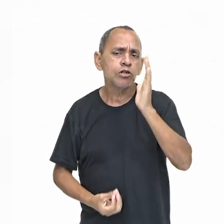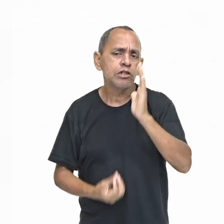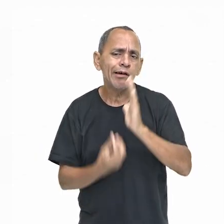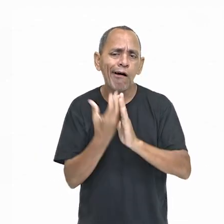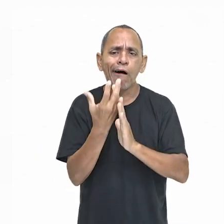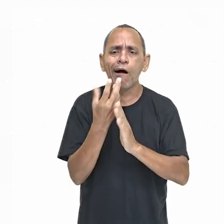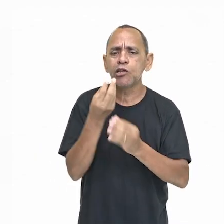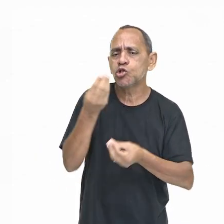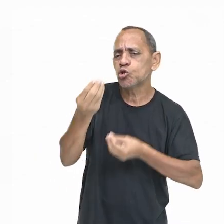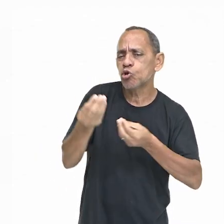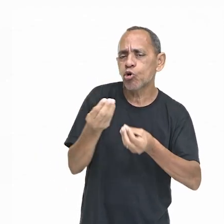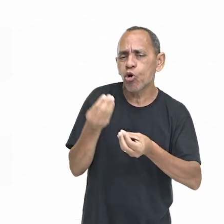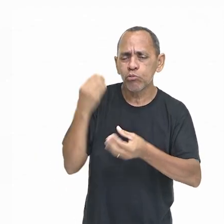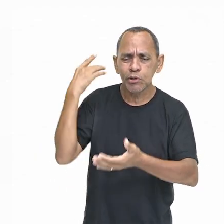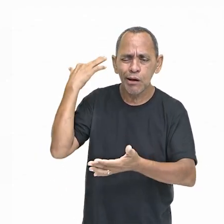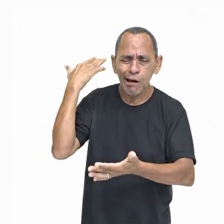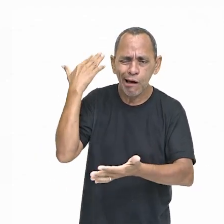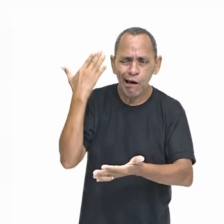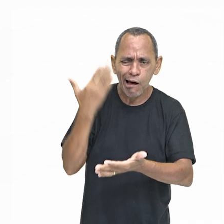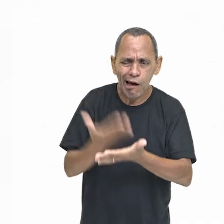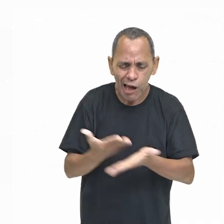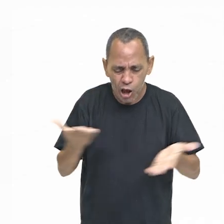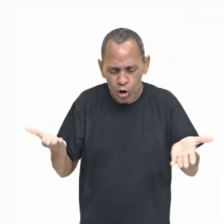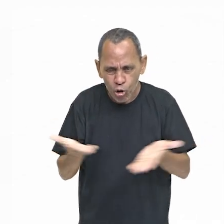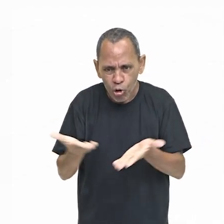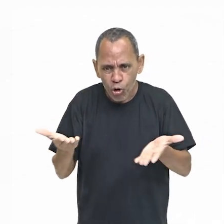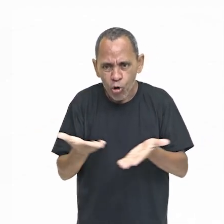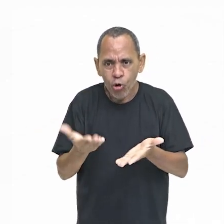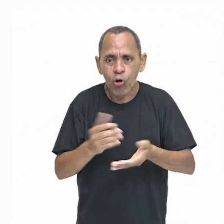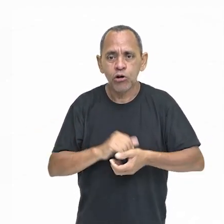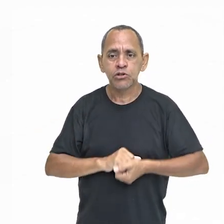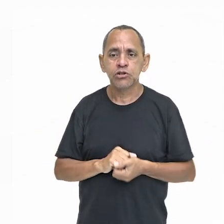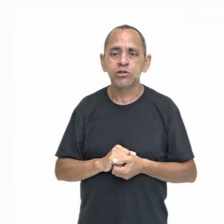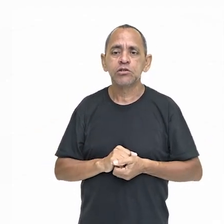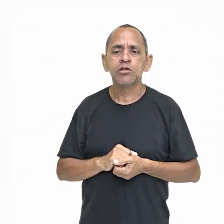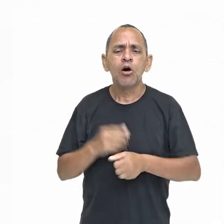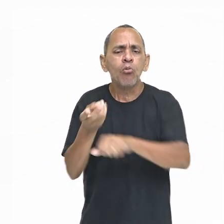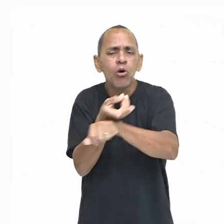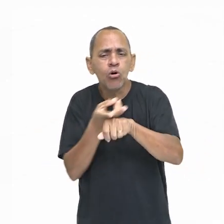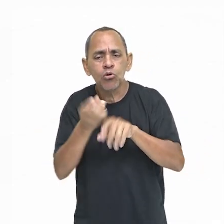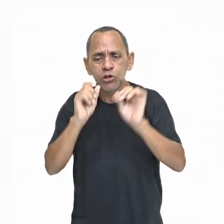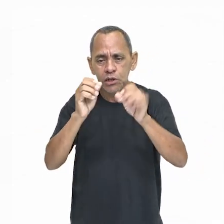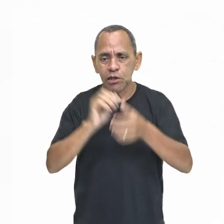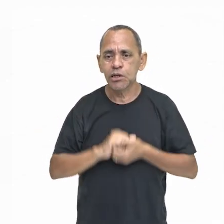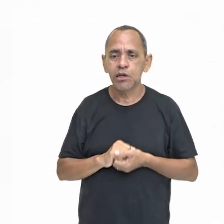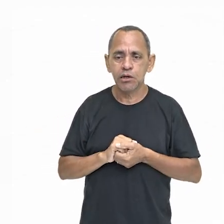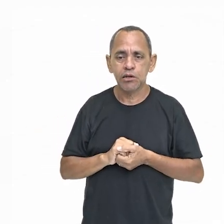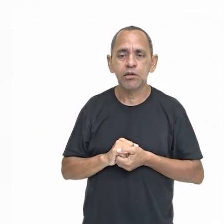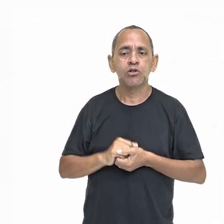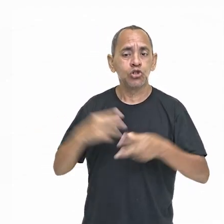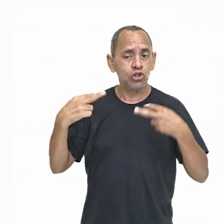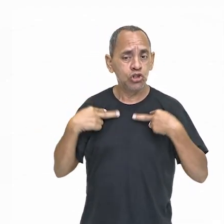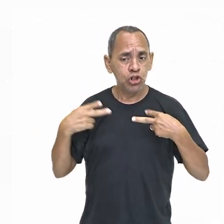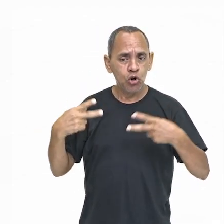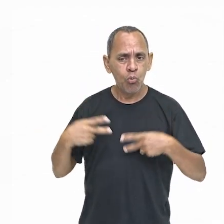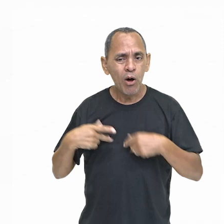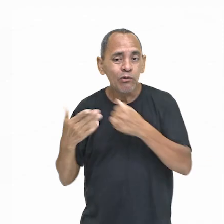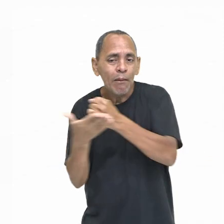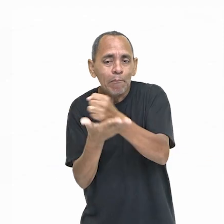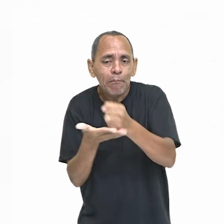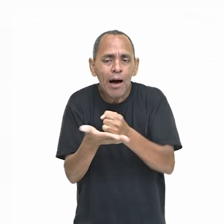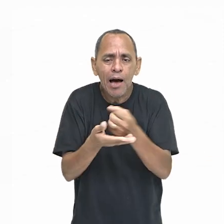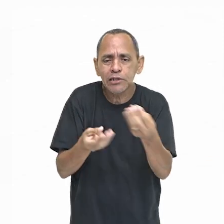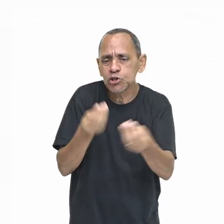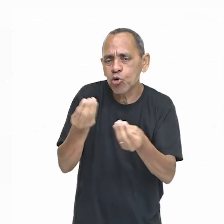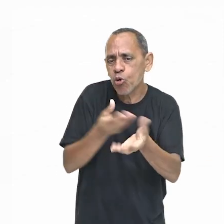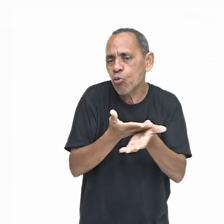somos. Portanto, o antropólogo ele busca as raízes do ser humano, estabelecendo, como a